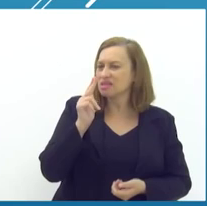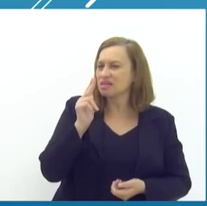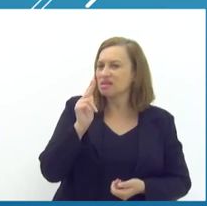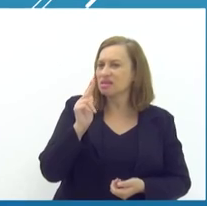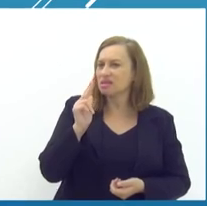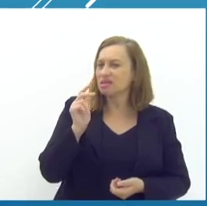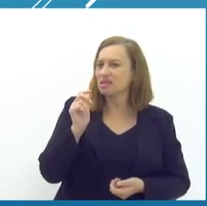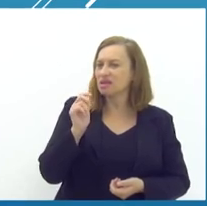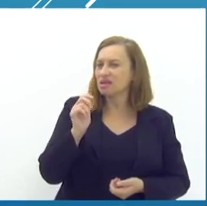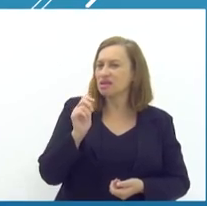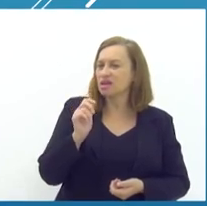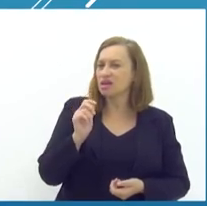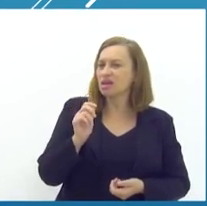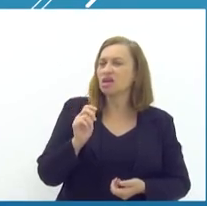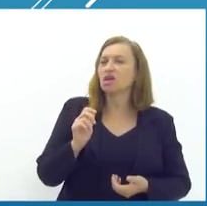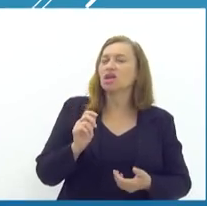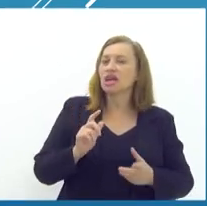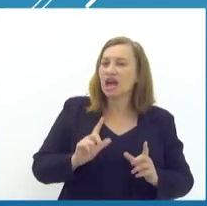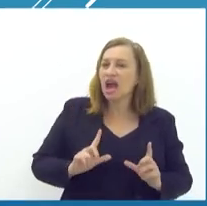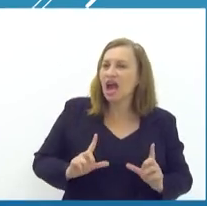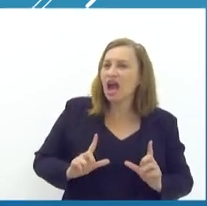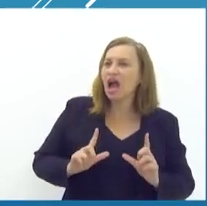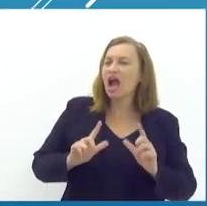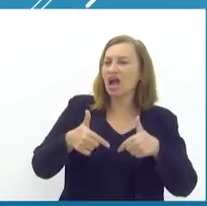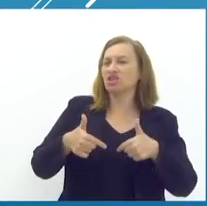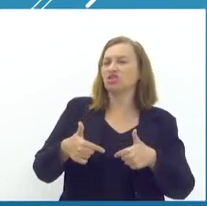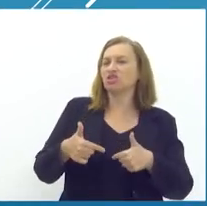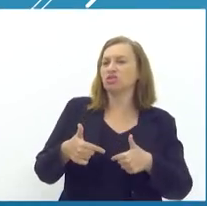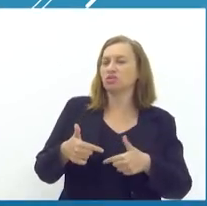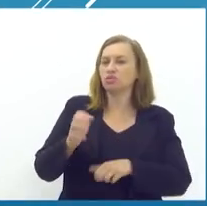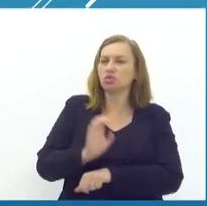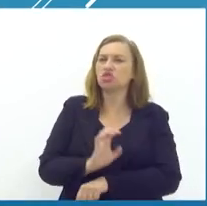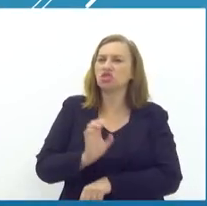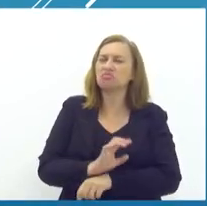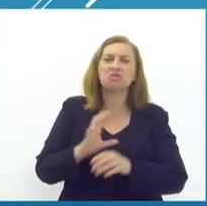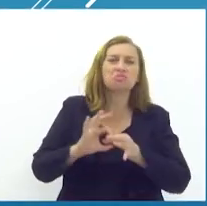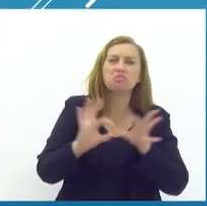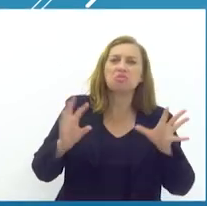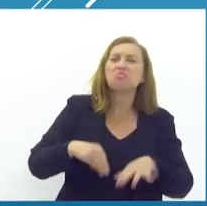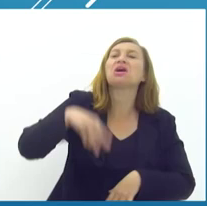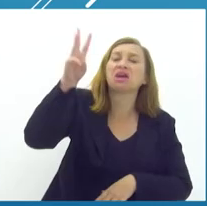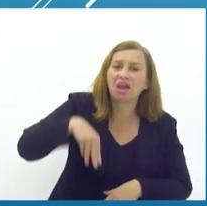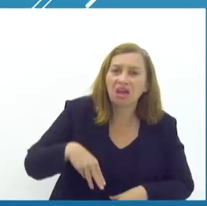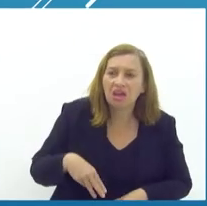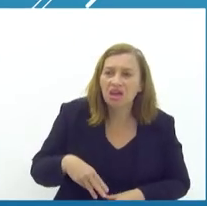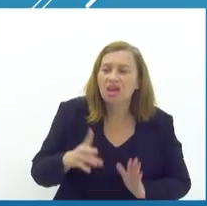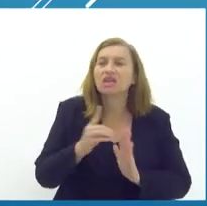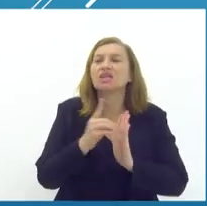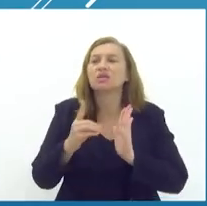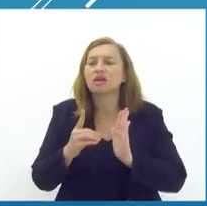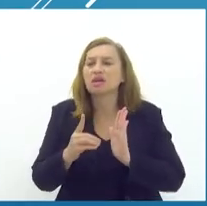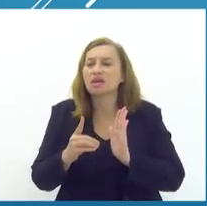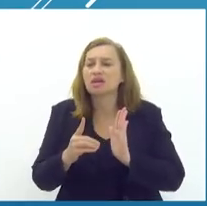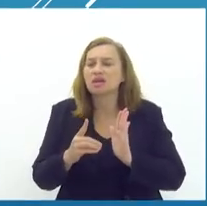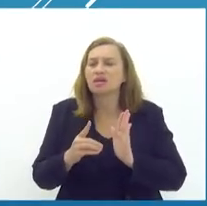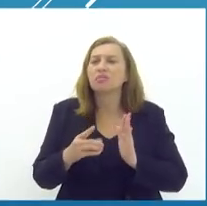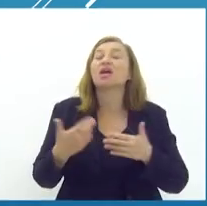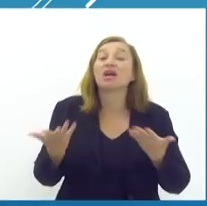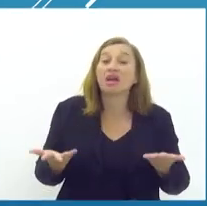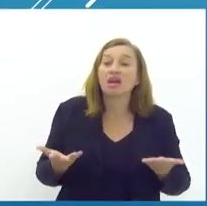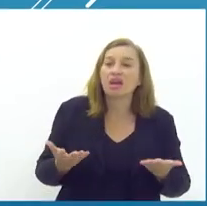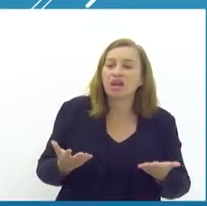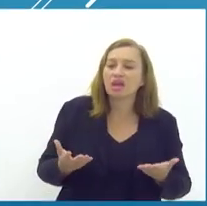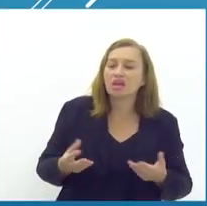iremos estado Republicano mas Republicano para quem democrático para quem Para que passear da população